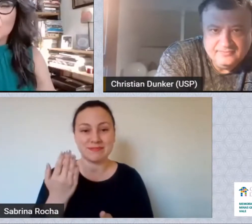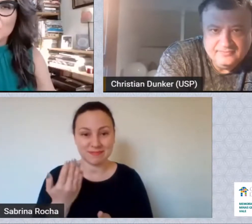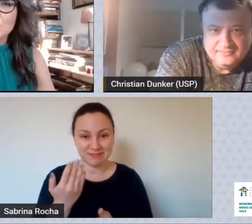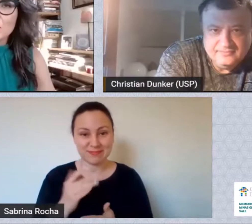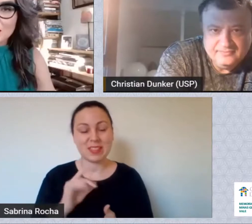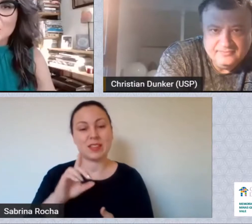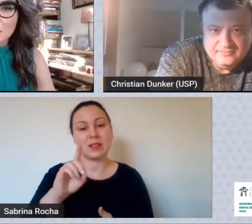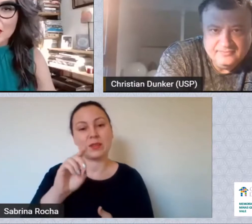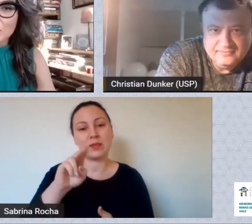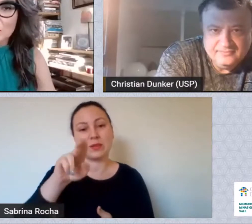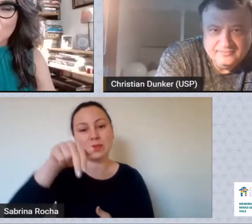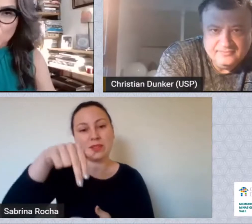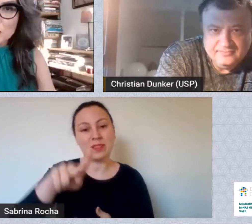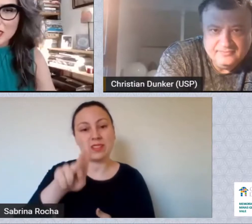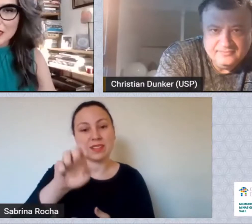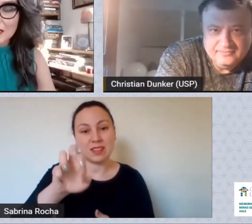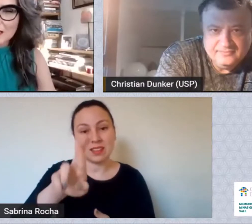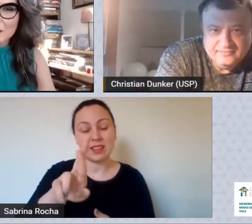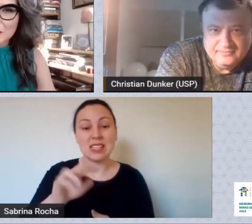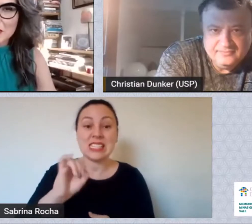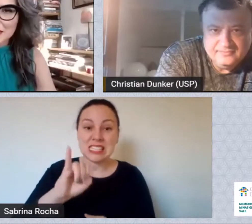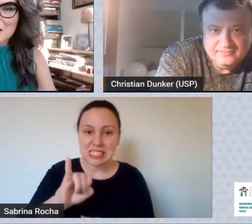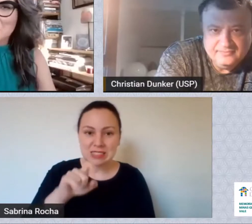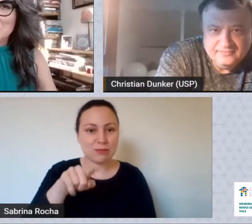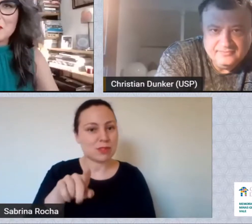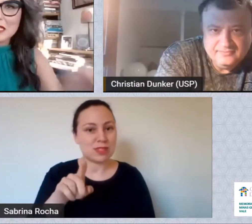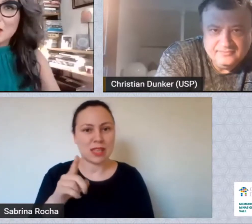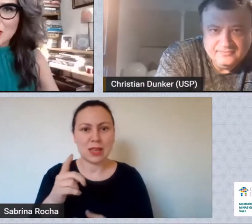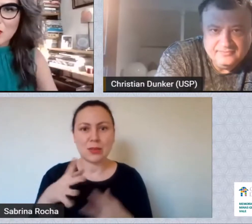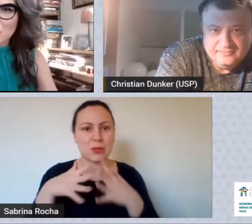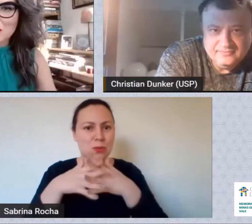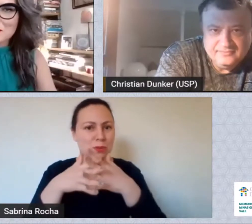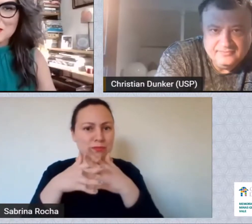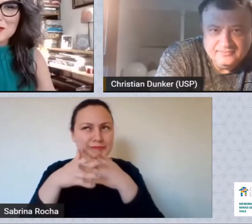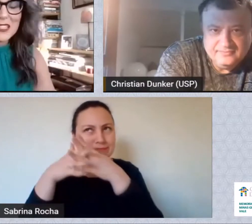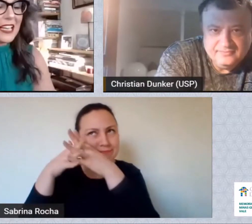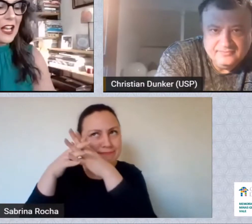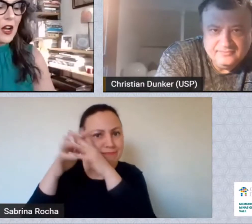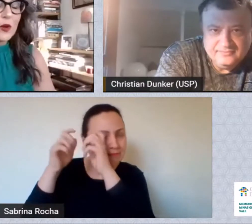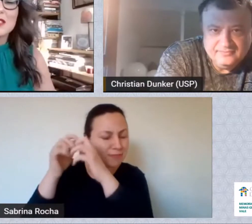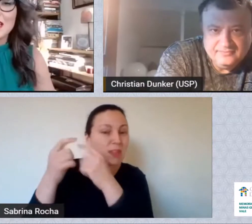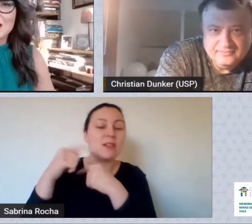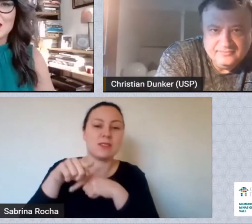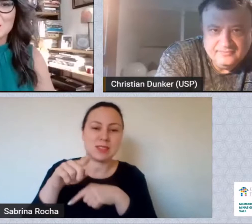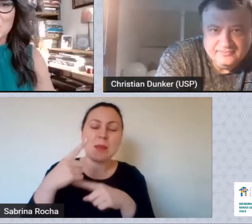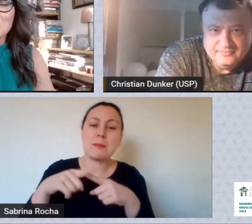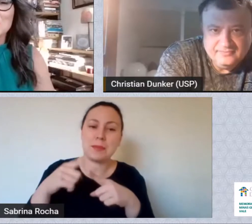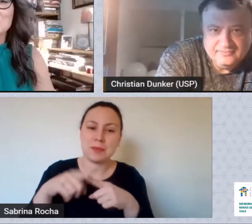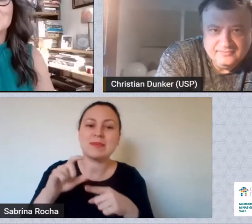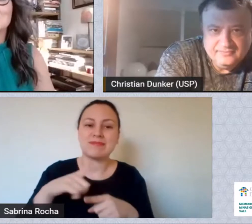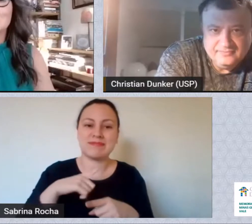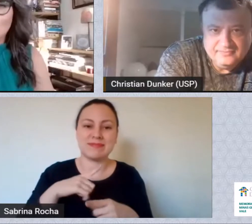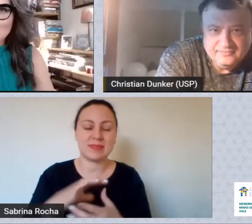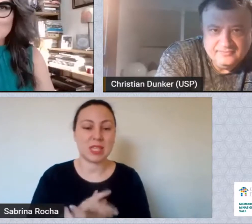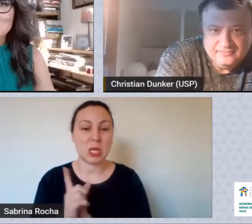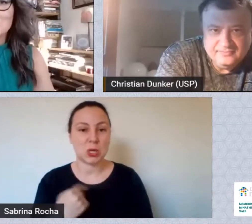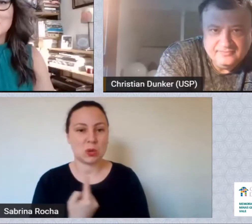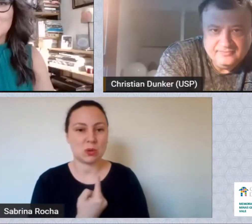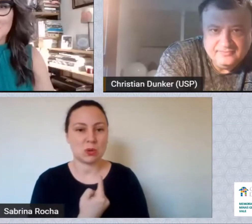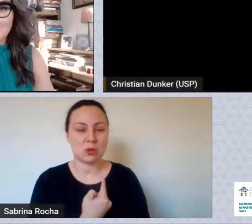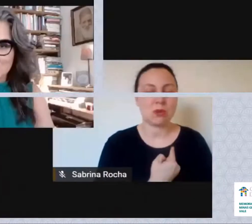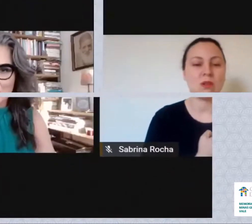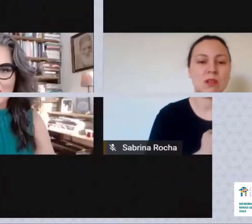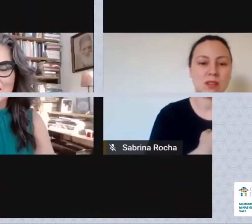está confuso nesse momento, procure um psicanalista, porque você tem um problema, ele não é o coronavírus, ou seja, somos